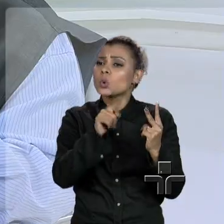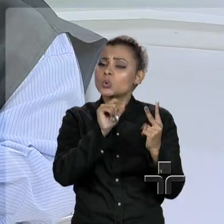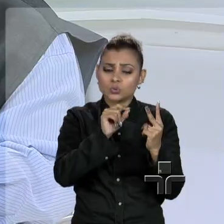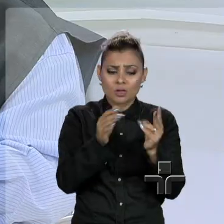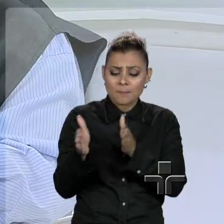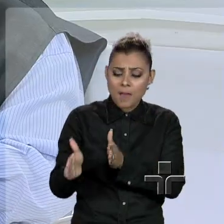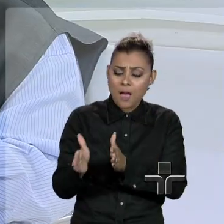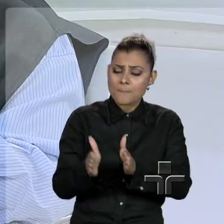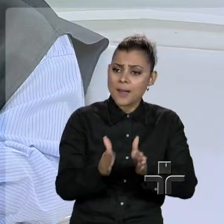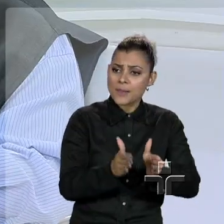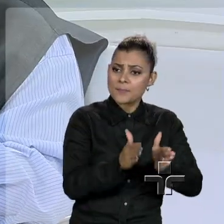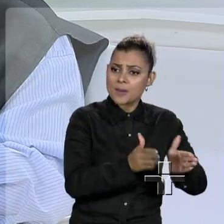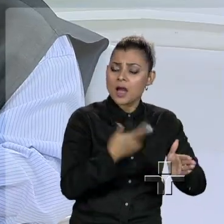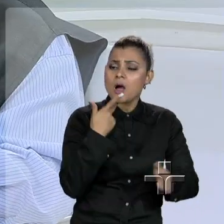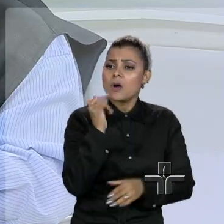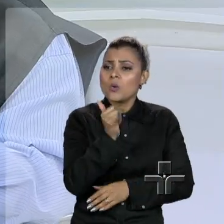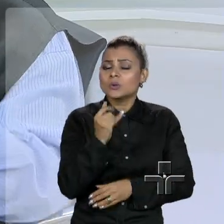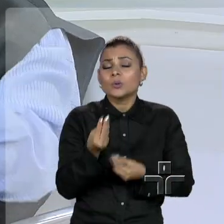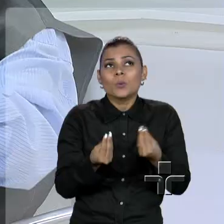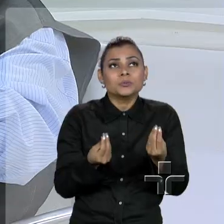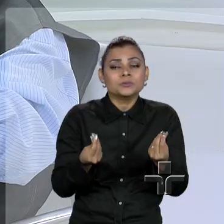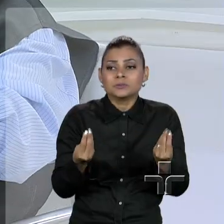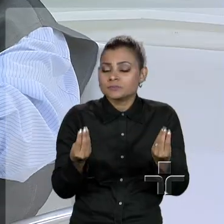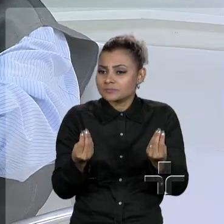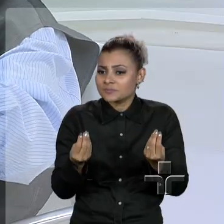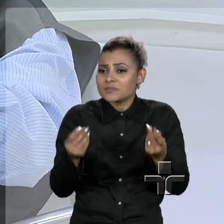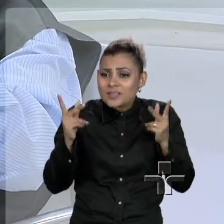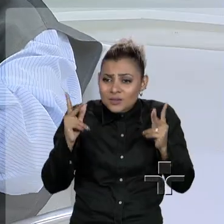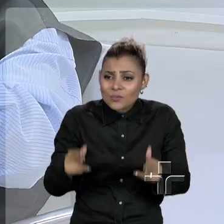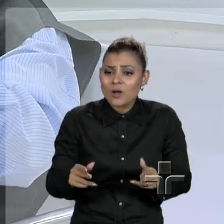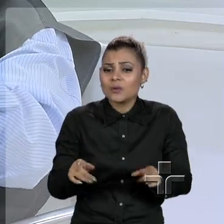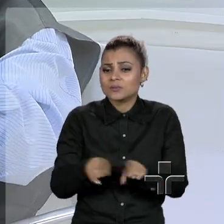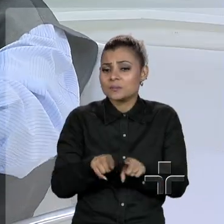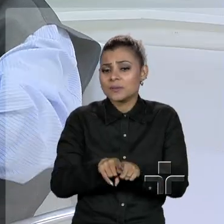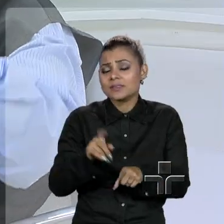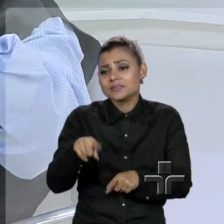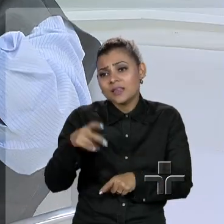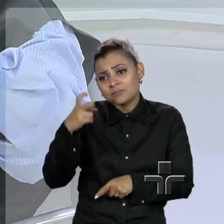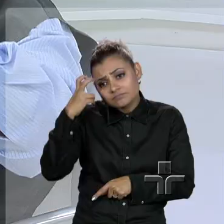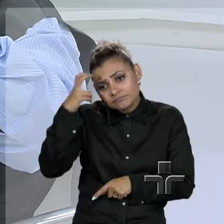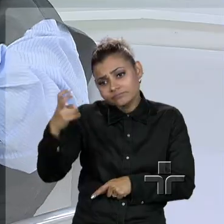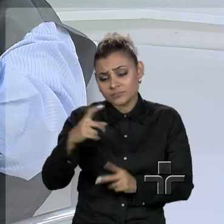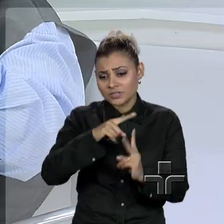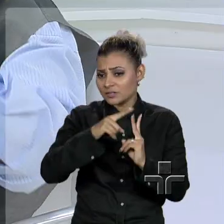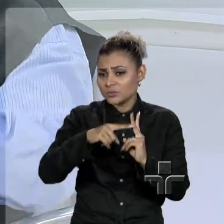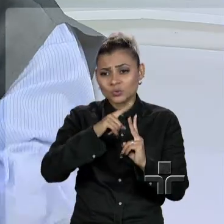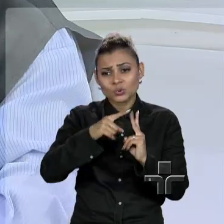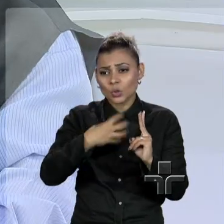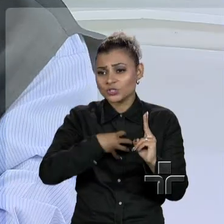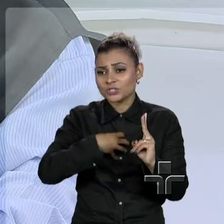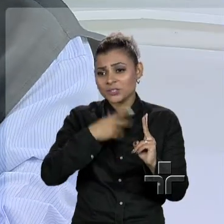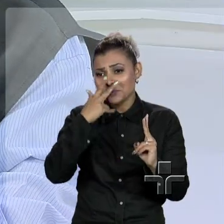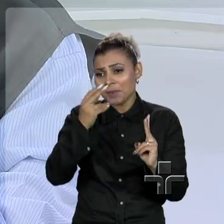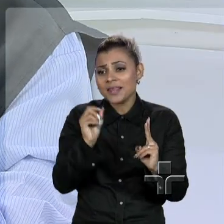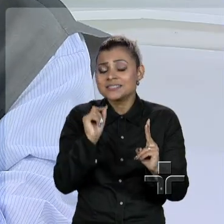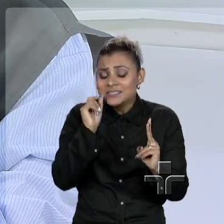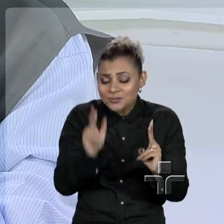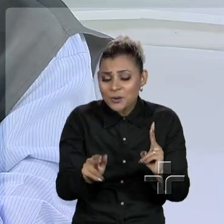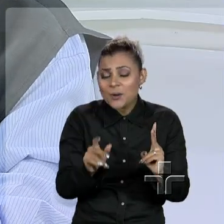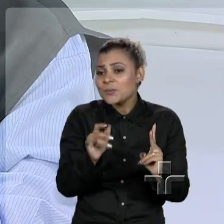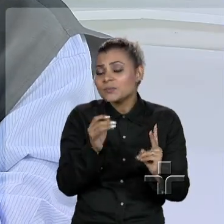esse processo de liberação. Aliás, isso está no Keynes de uma maneira explícita. E no Marx nem se fala. Você vai lá quando ele diz,